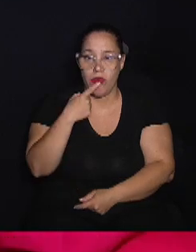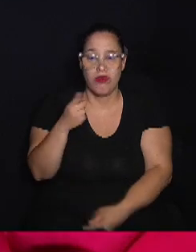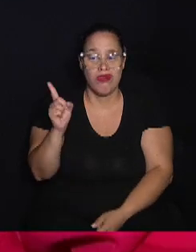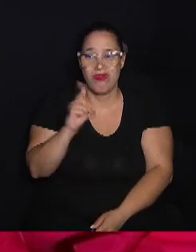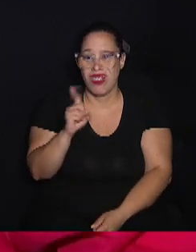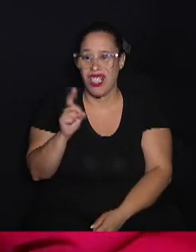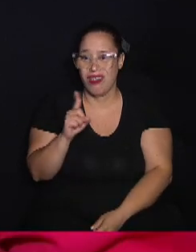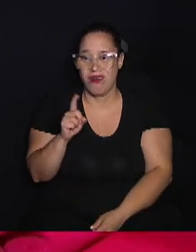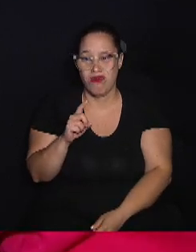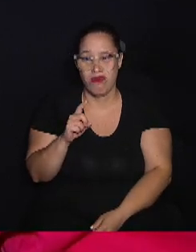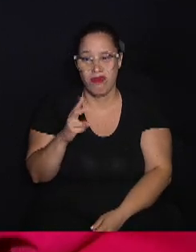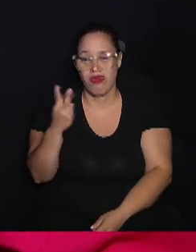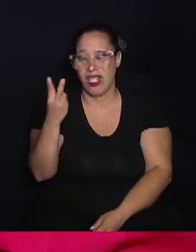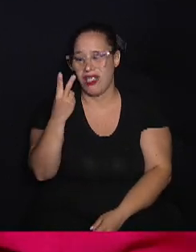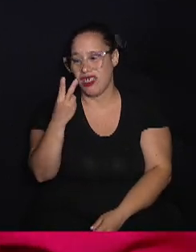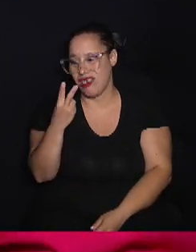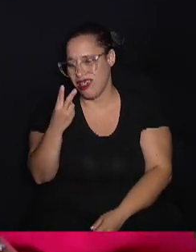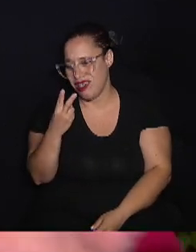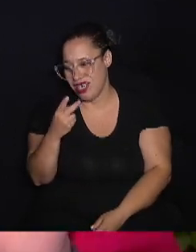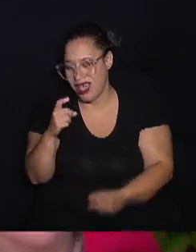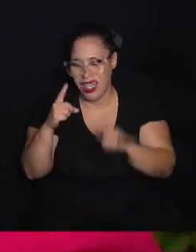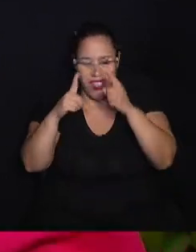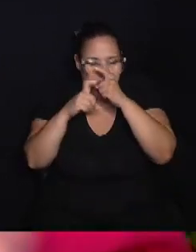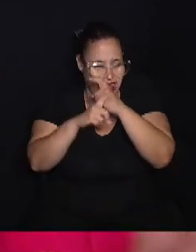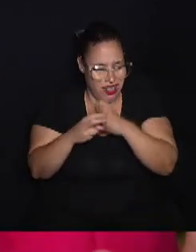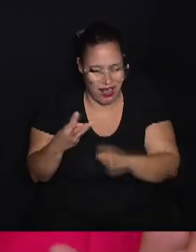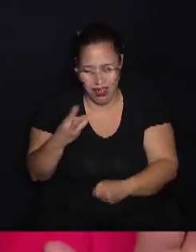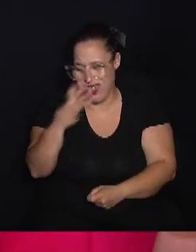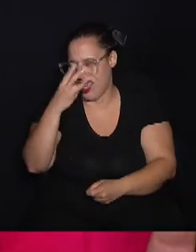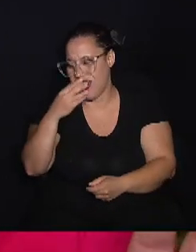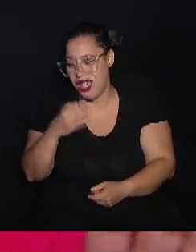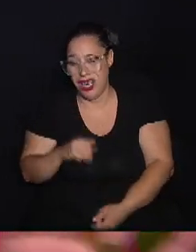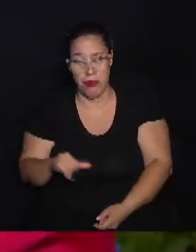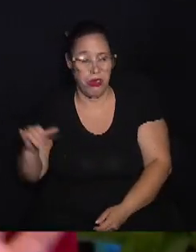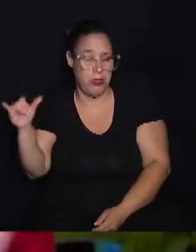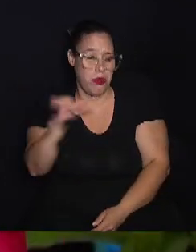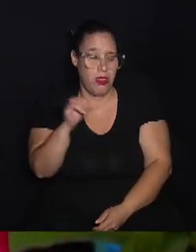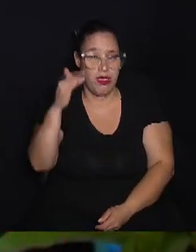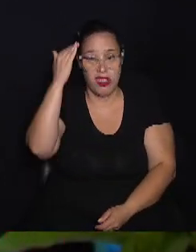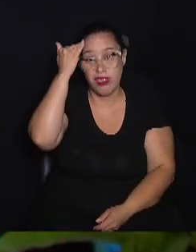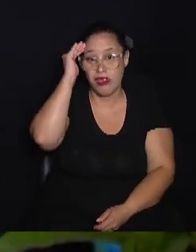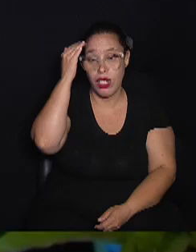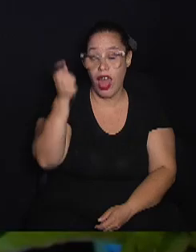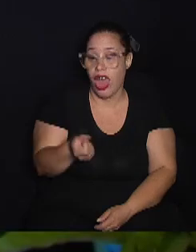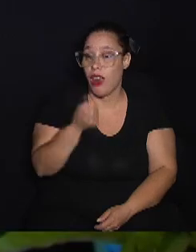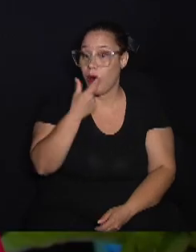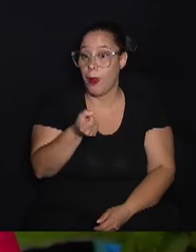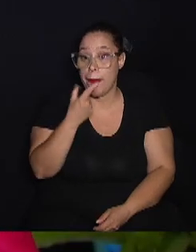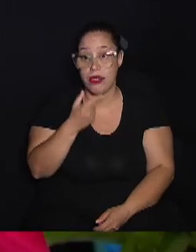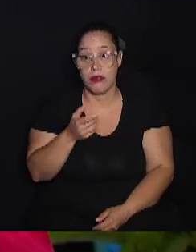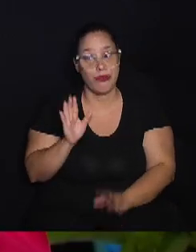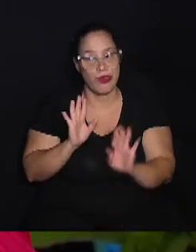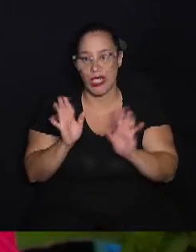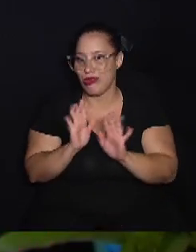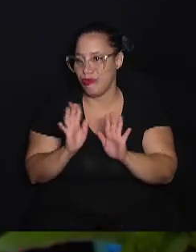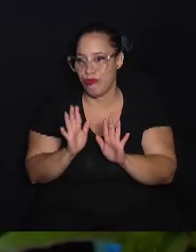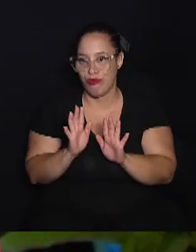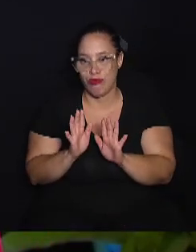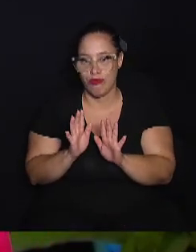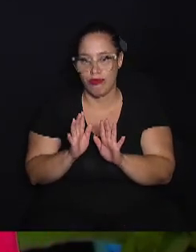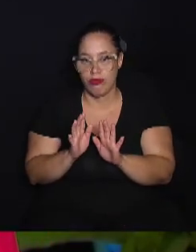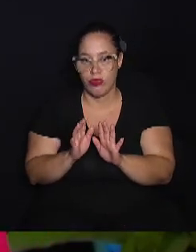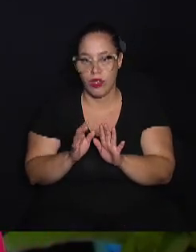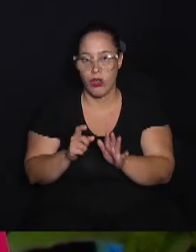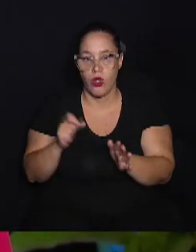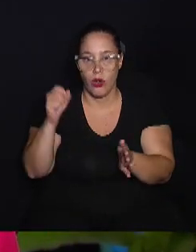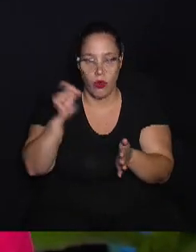certo aí na segunda já vai ficando mais difícil ele já aí ele já entendeu que o que é um remédio e não vai dar certo então dêu